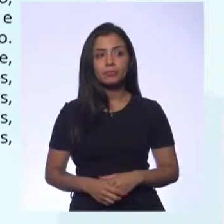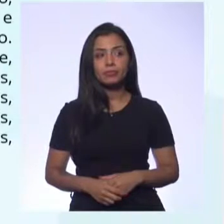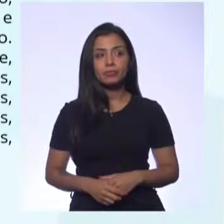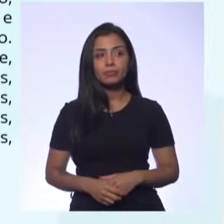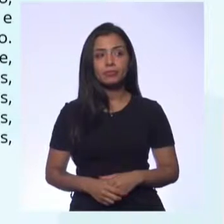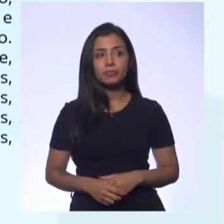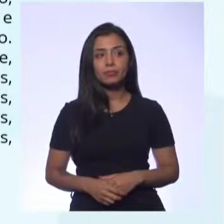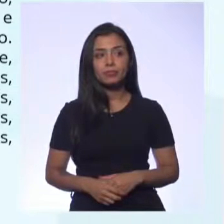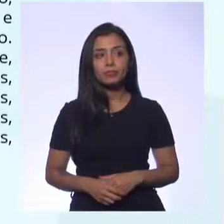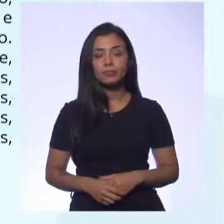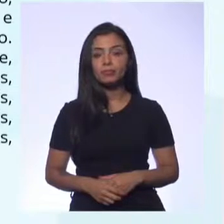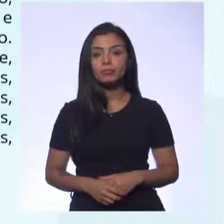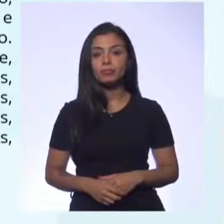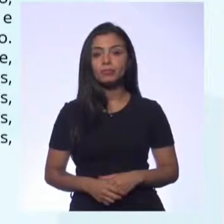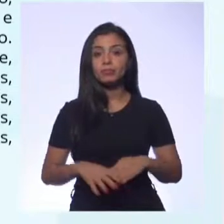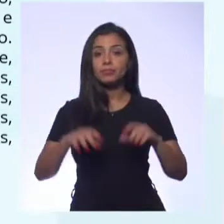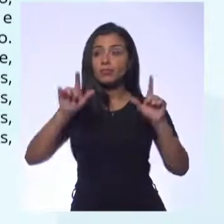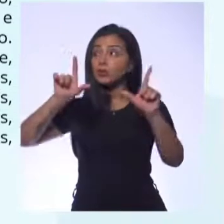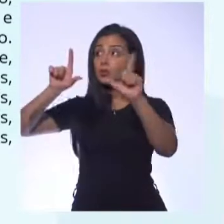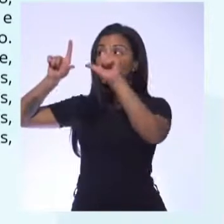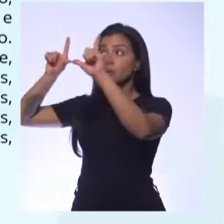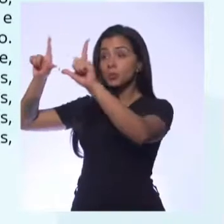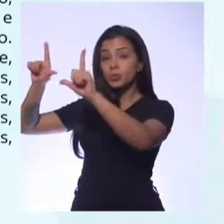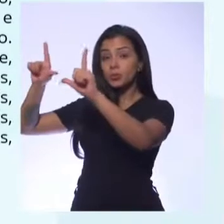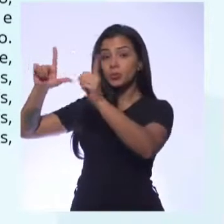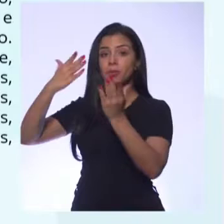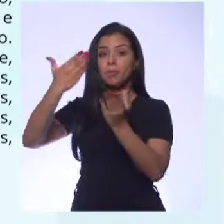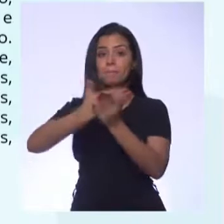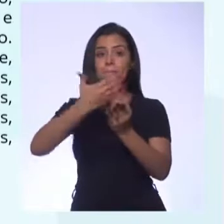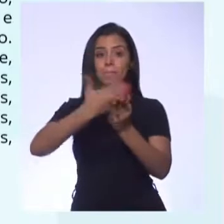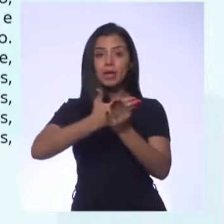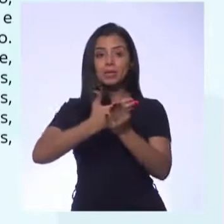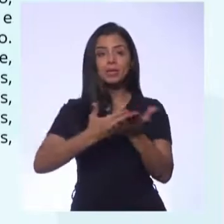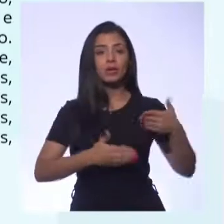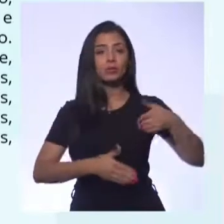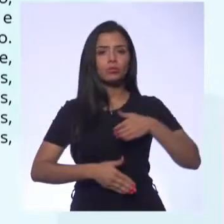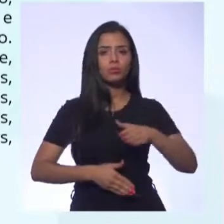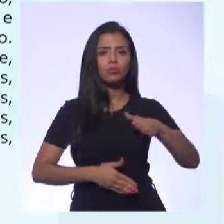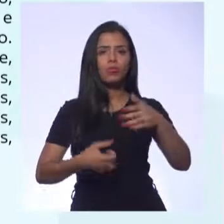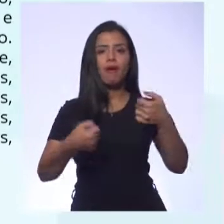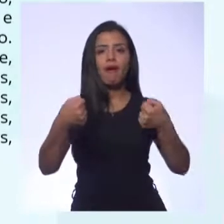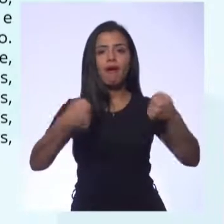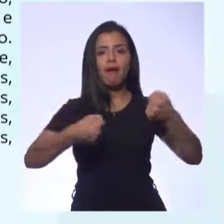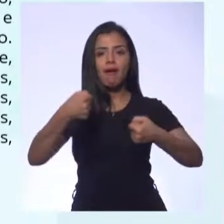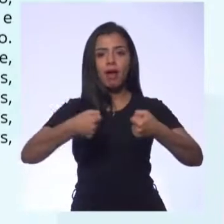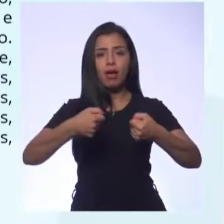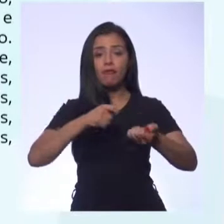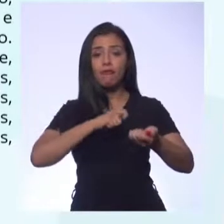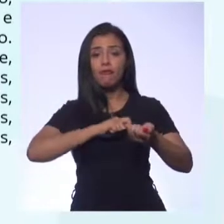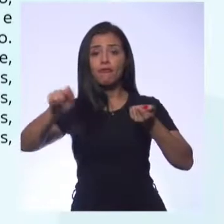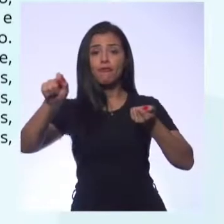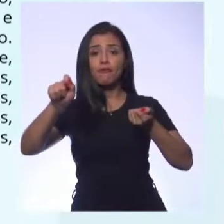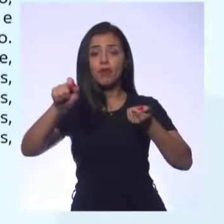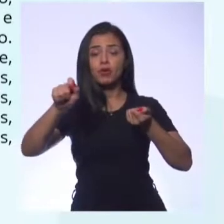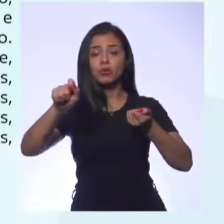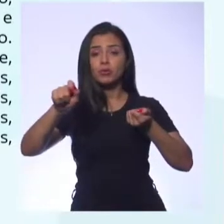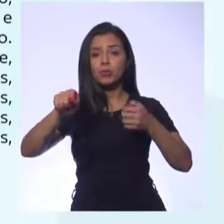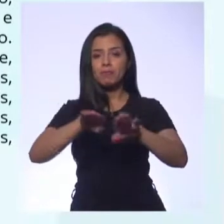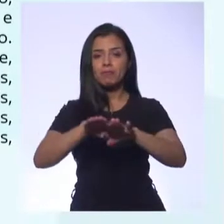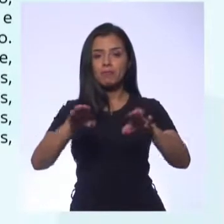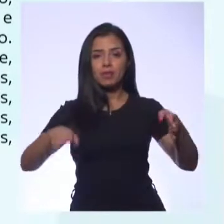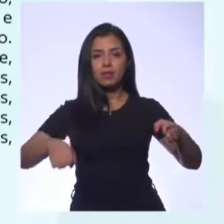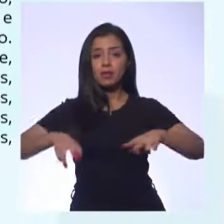Desculpa, pessoal. Quadros, pasta, carro, fósforo, mesa e poltrona,